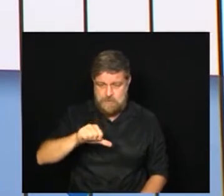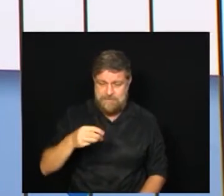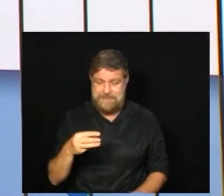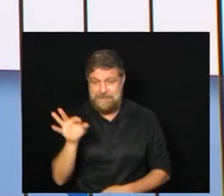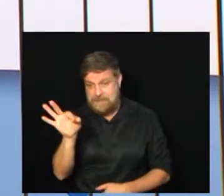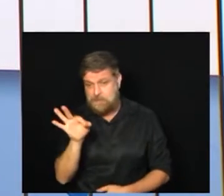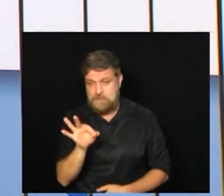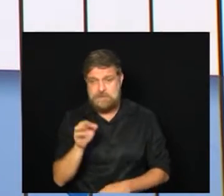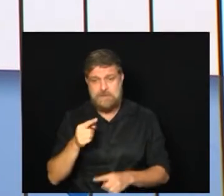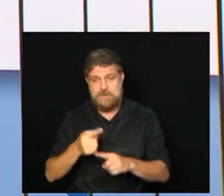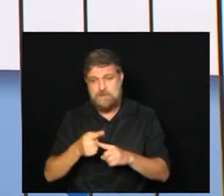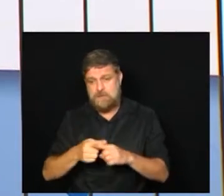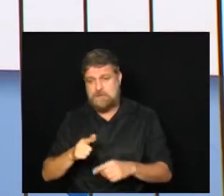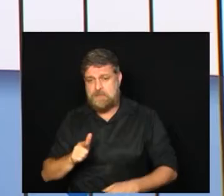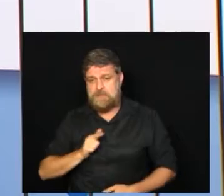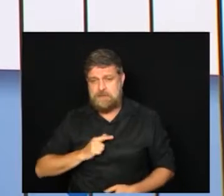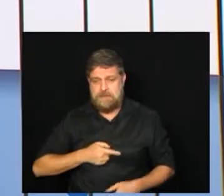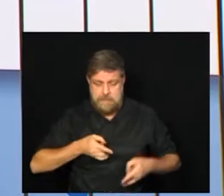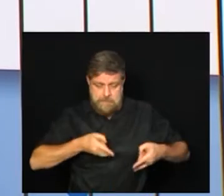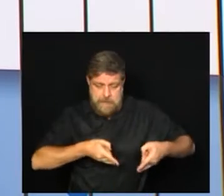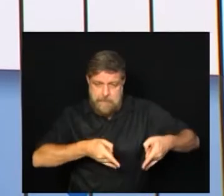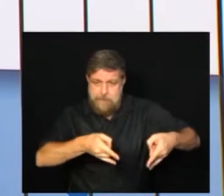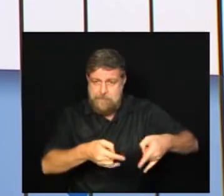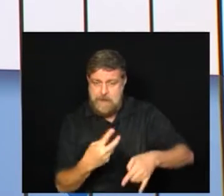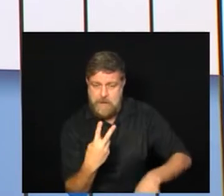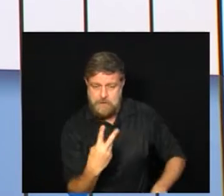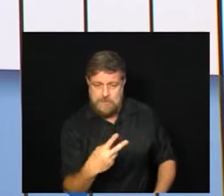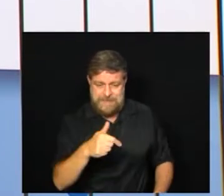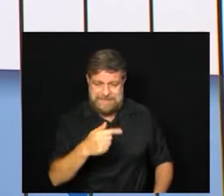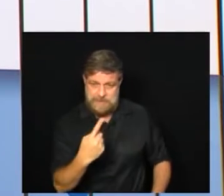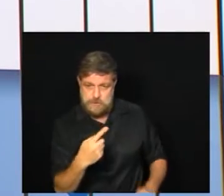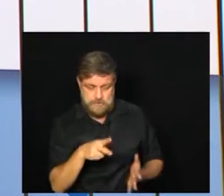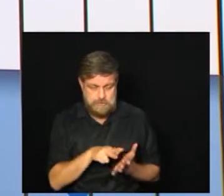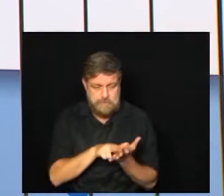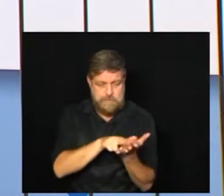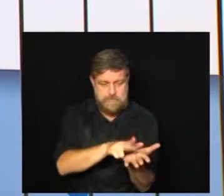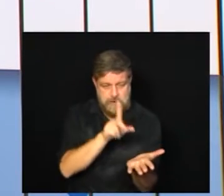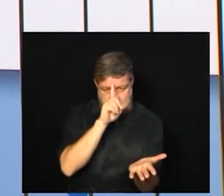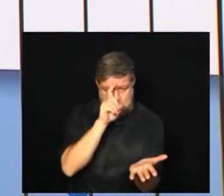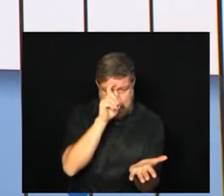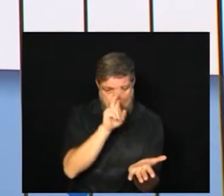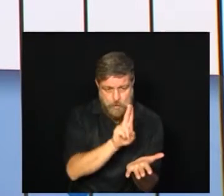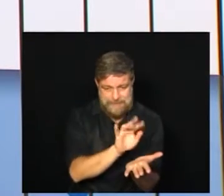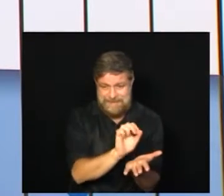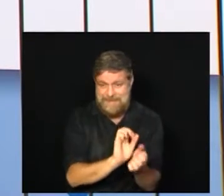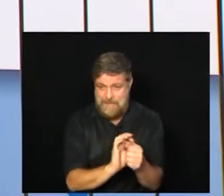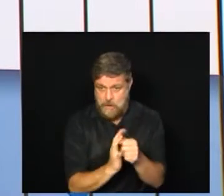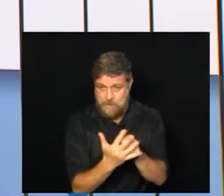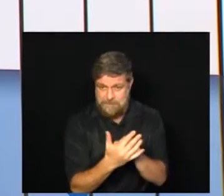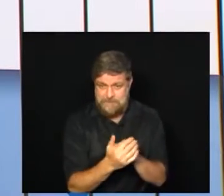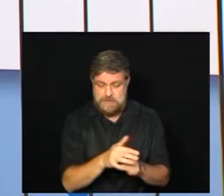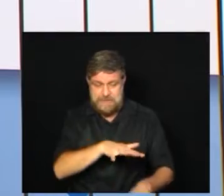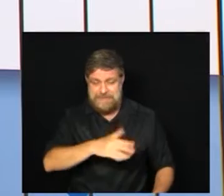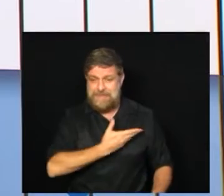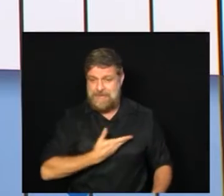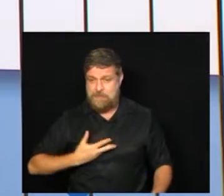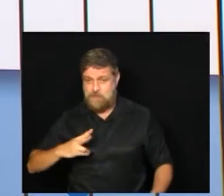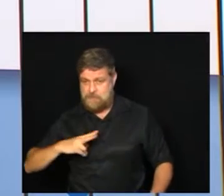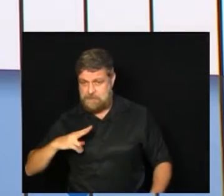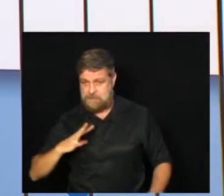57,93%. Por quê? Porque dos 271 leitos de UTI Covid disponíveis nas redes pública e privada